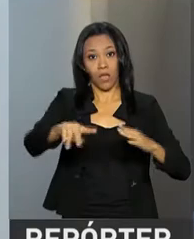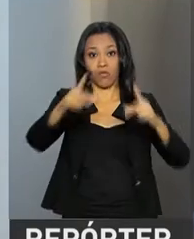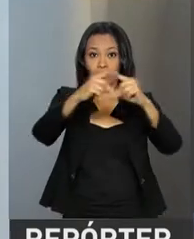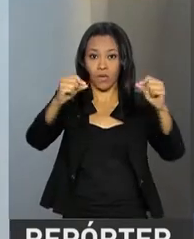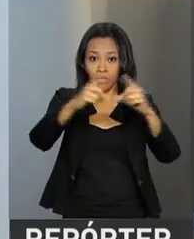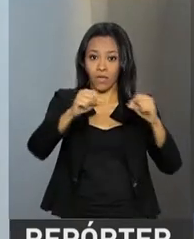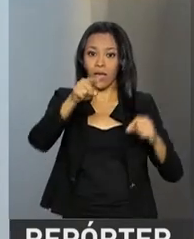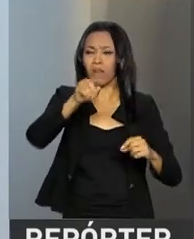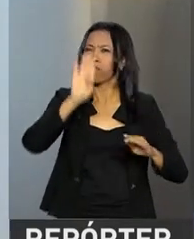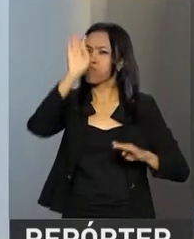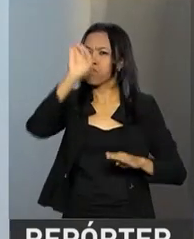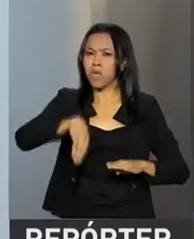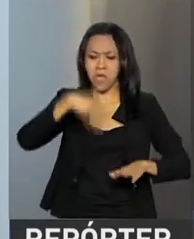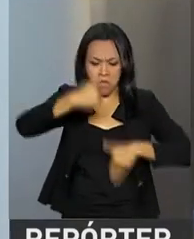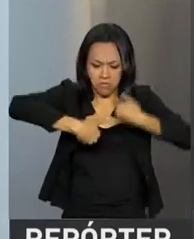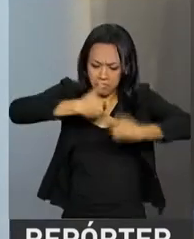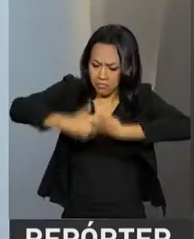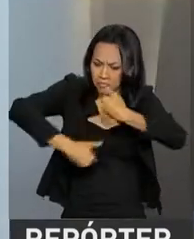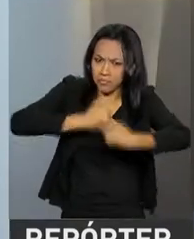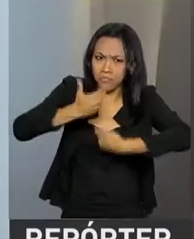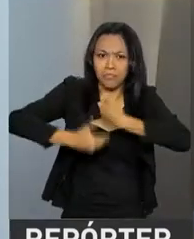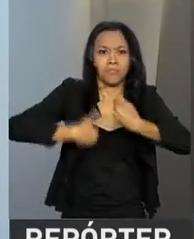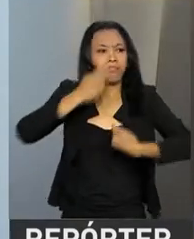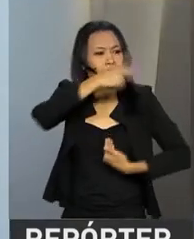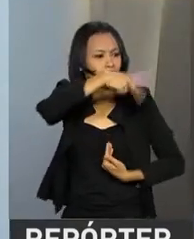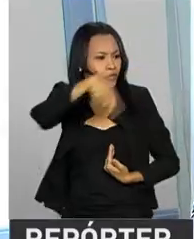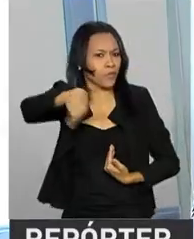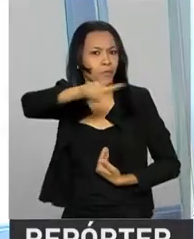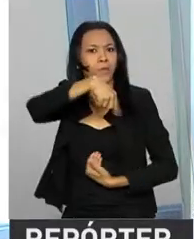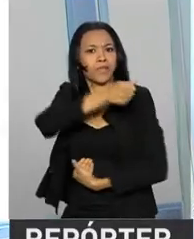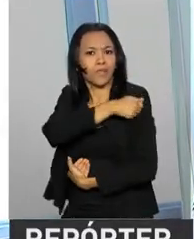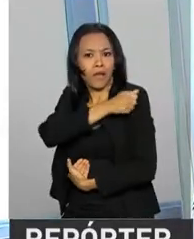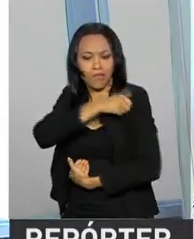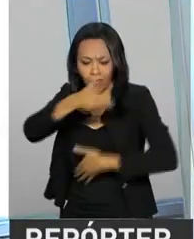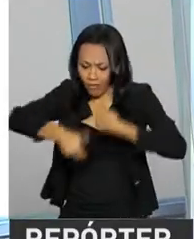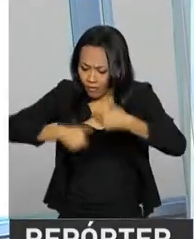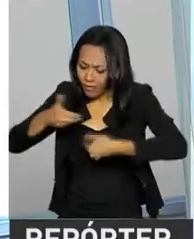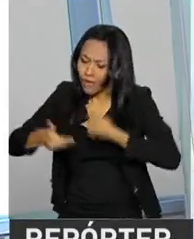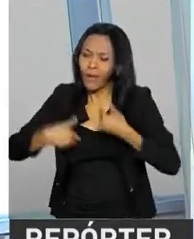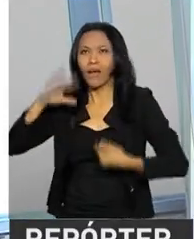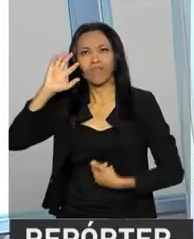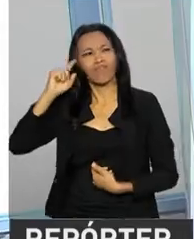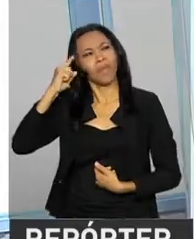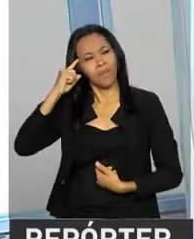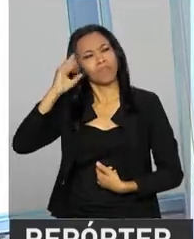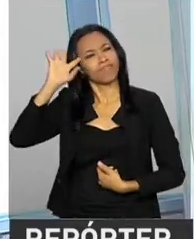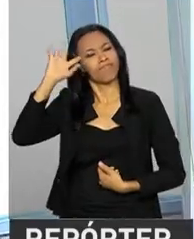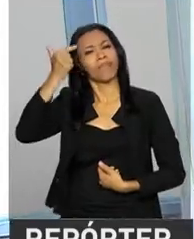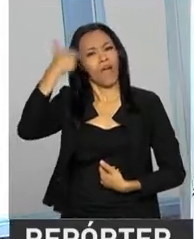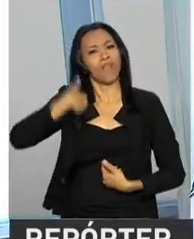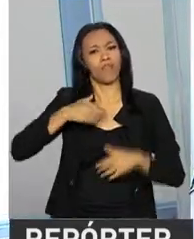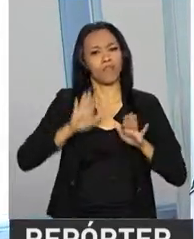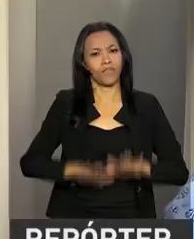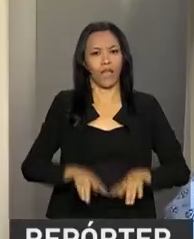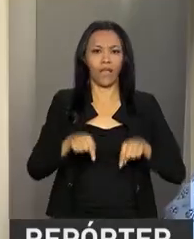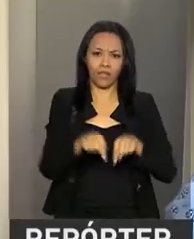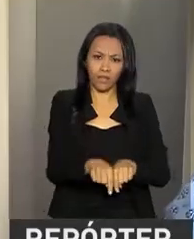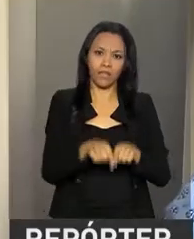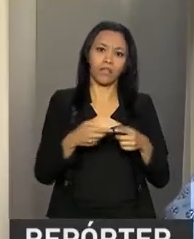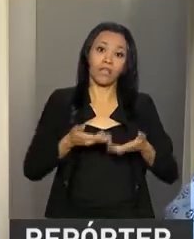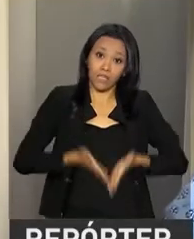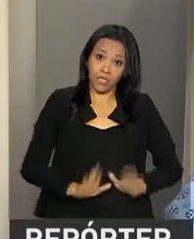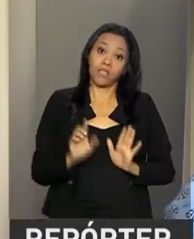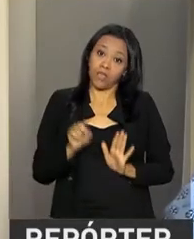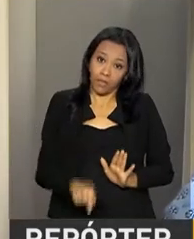ter sido tão bem atendida pelos professores e alunos que decidiu fazer o pré-natal e ter a filha no hospital. Os